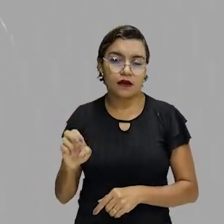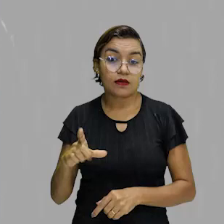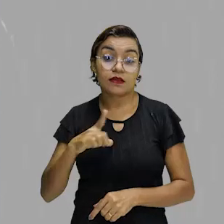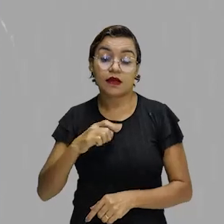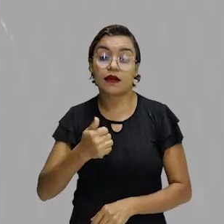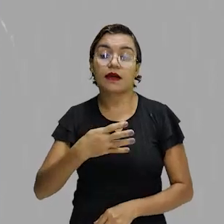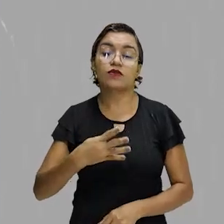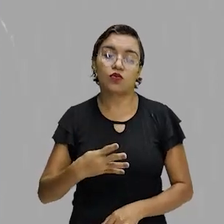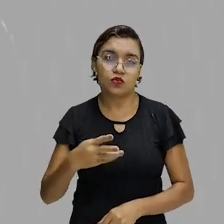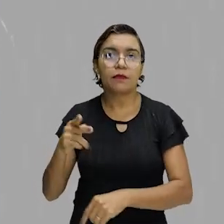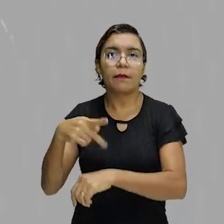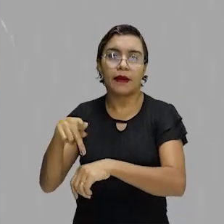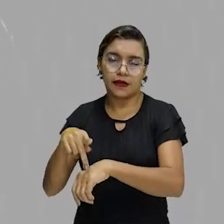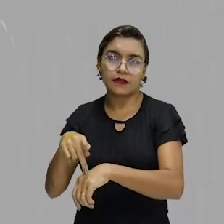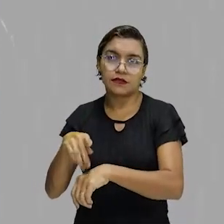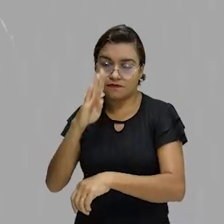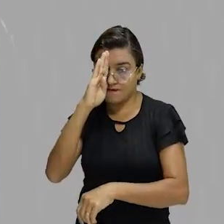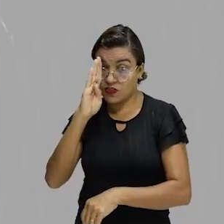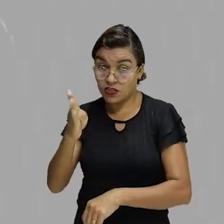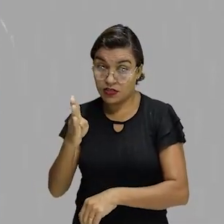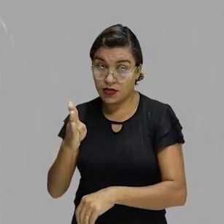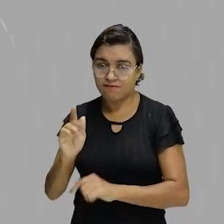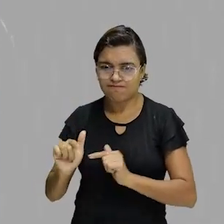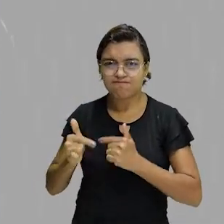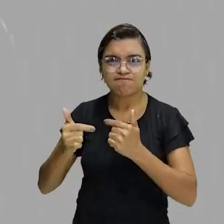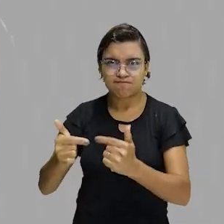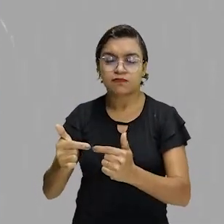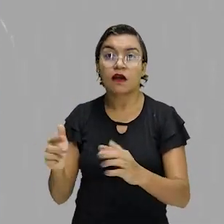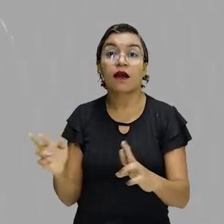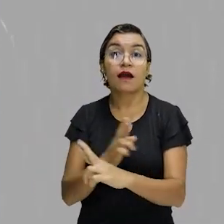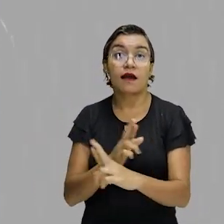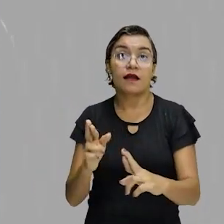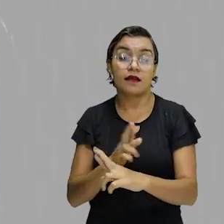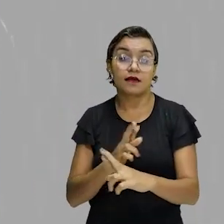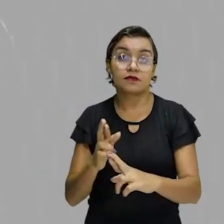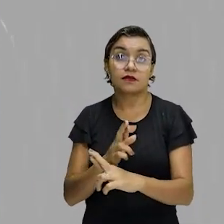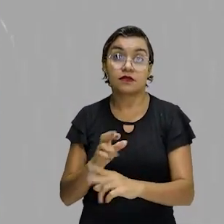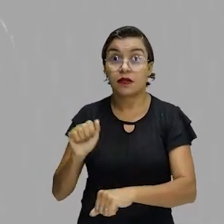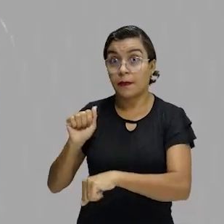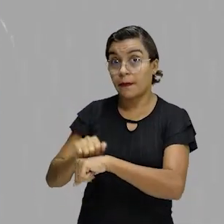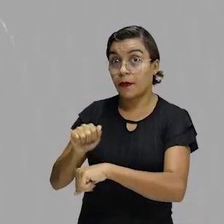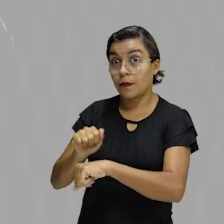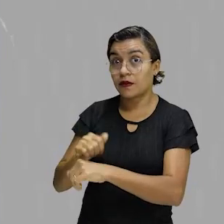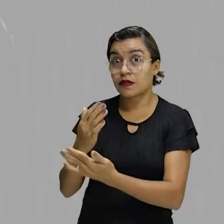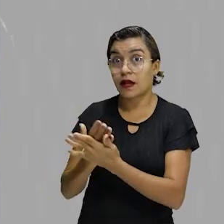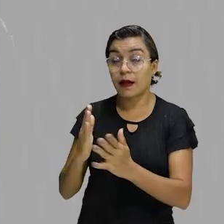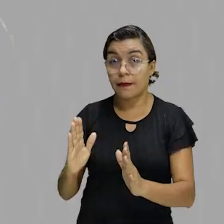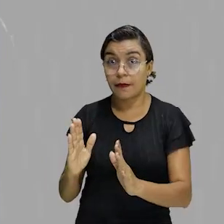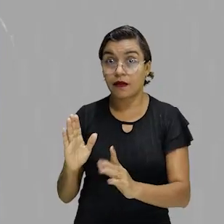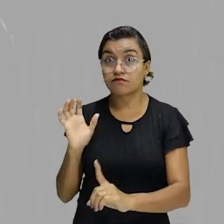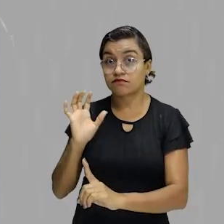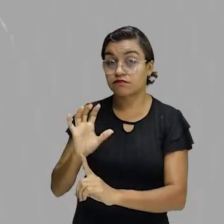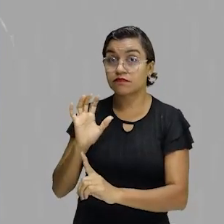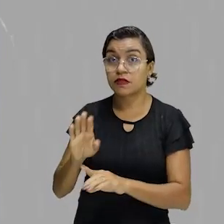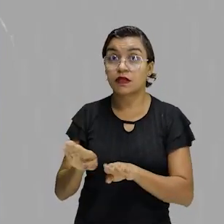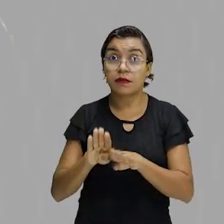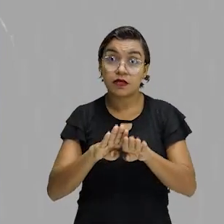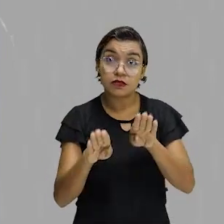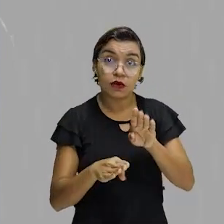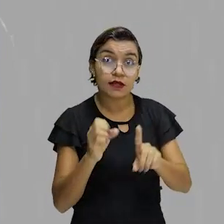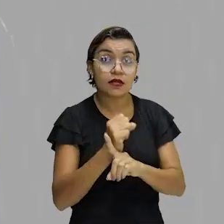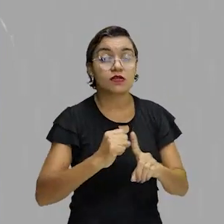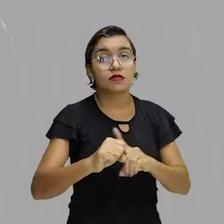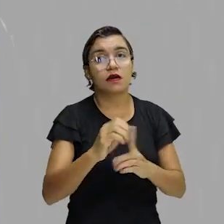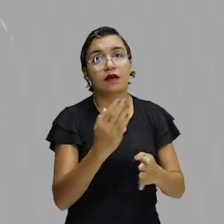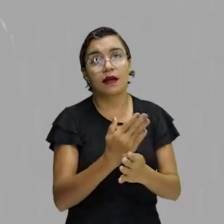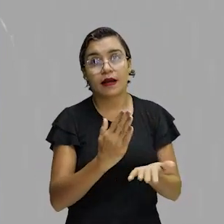países onde ela atua de maneira mais direta, nessa questão relacionada ao combate à pobreza, à desigualdade social também, certo?